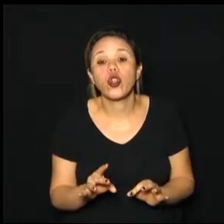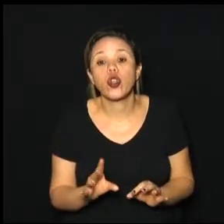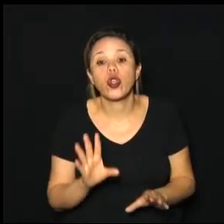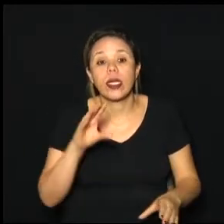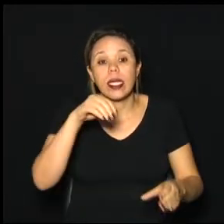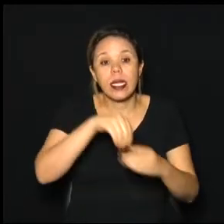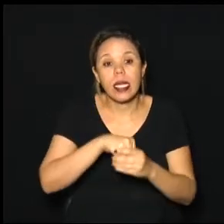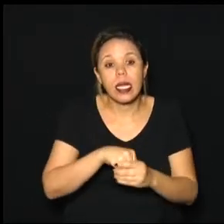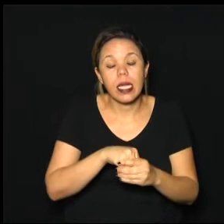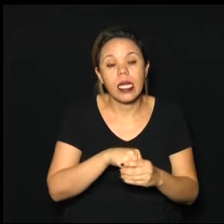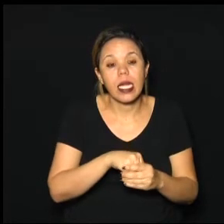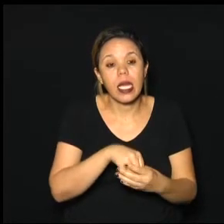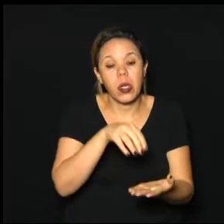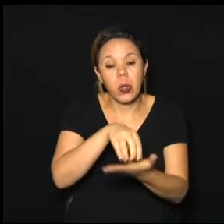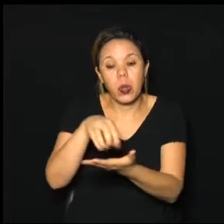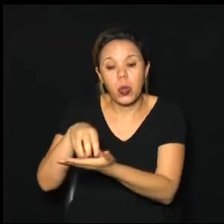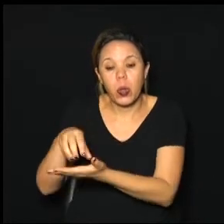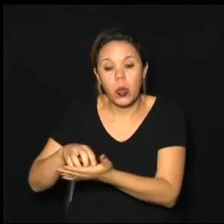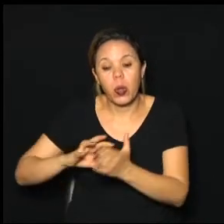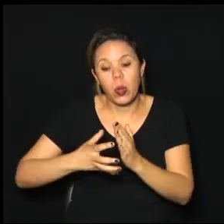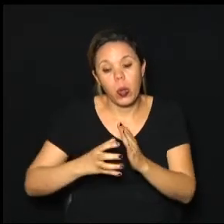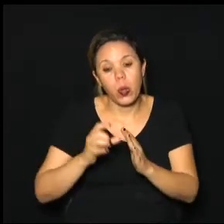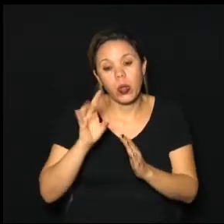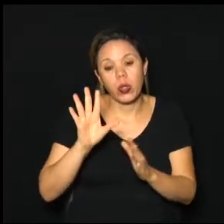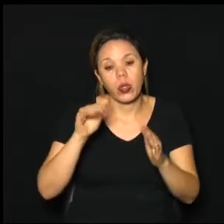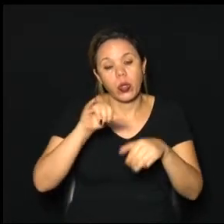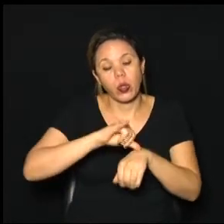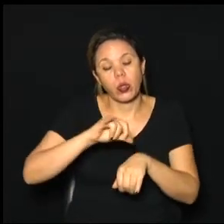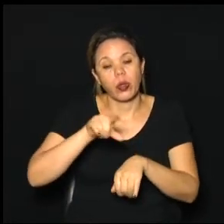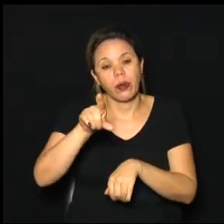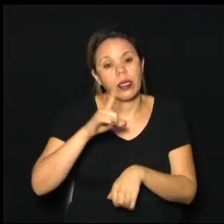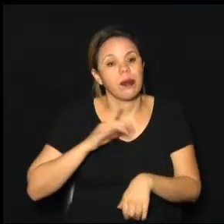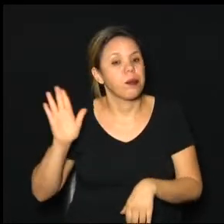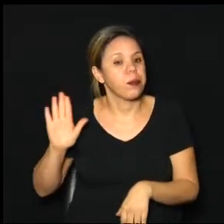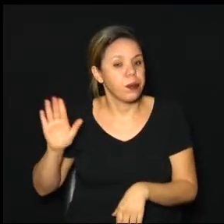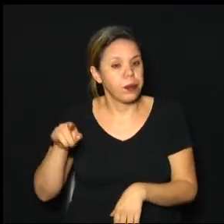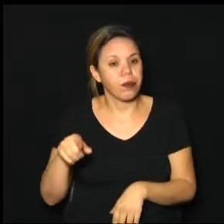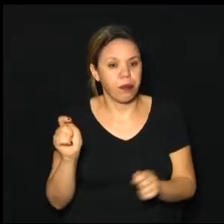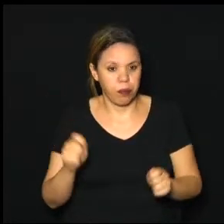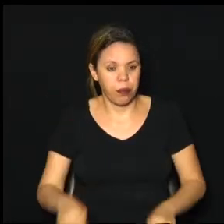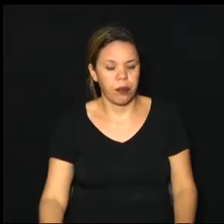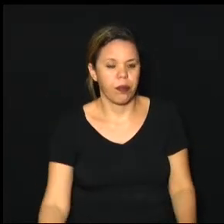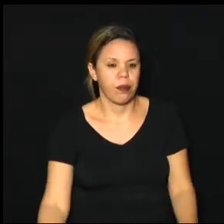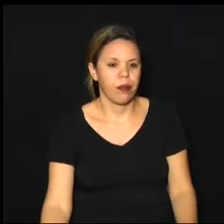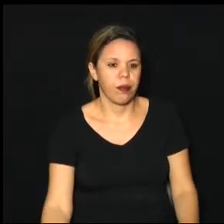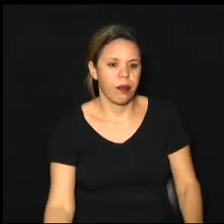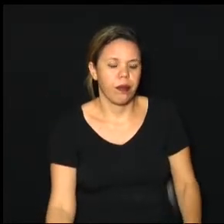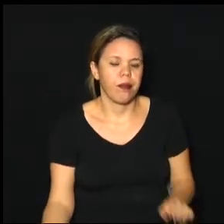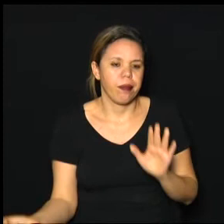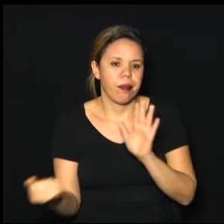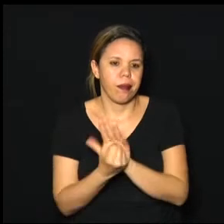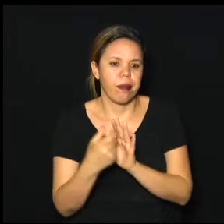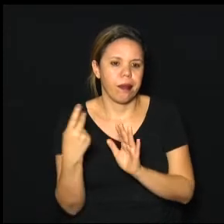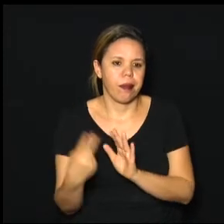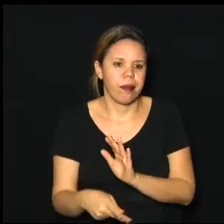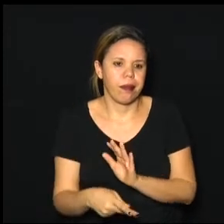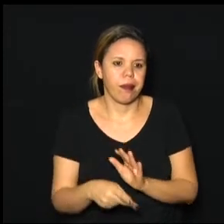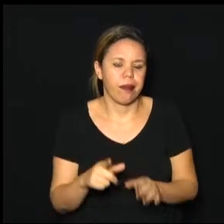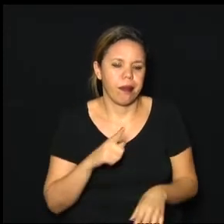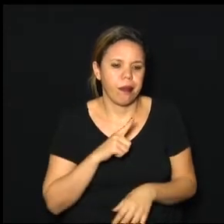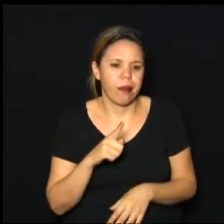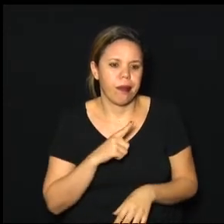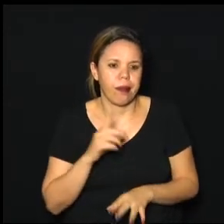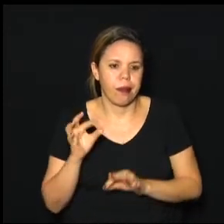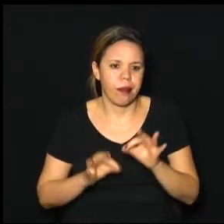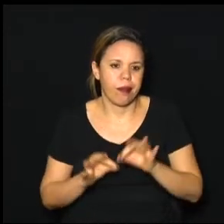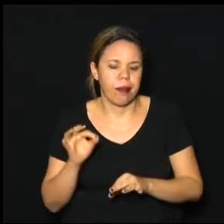comitês centrais. Então, você, candidato, você vai ter um comitê central, você vai ter que registrar esse comitê central na